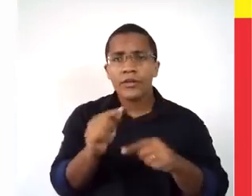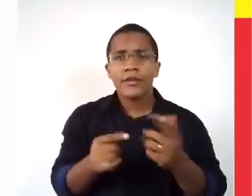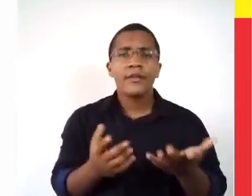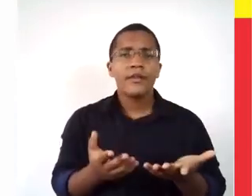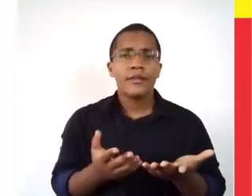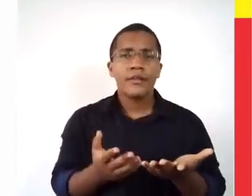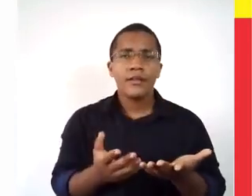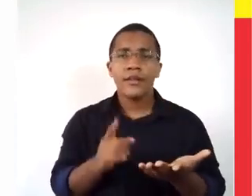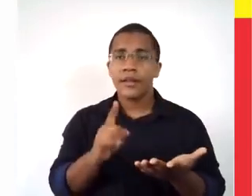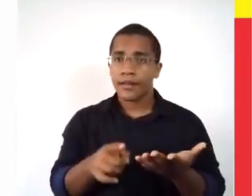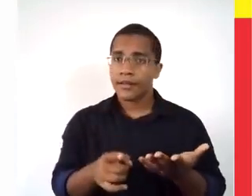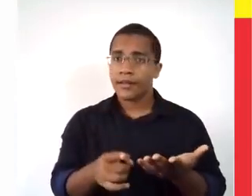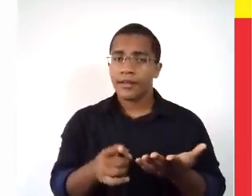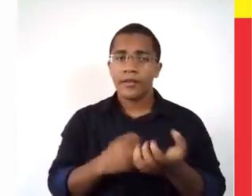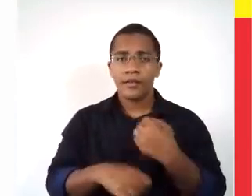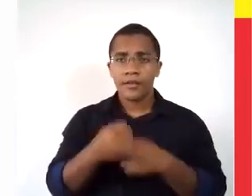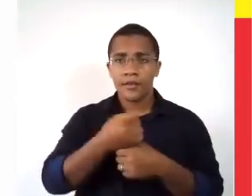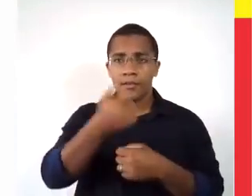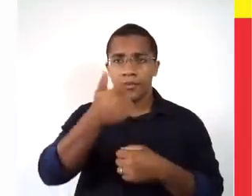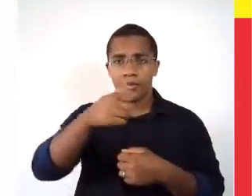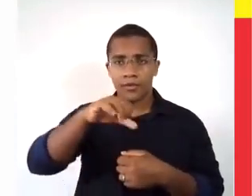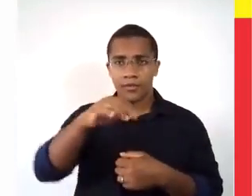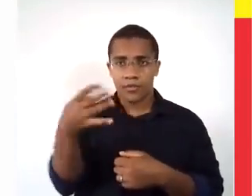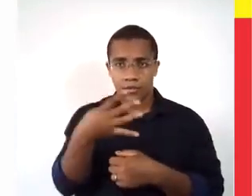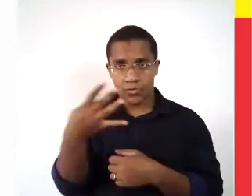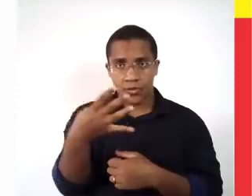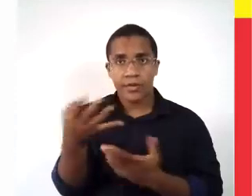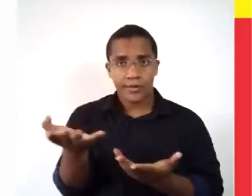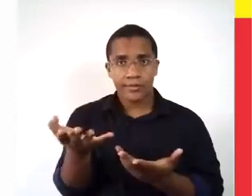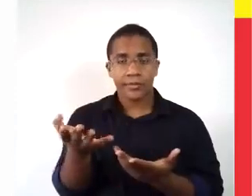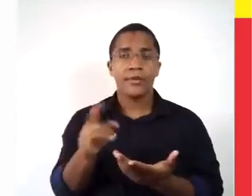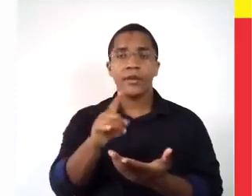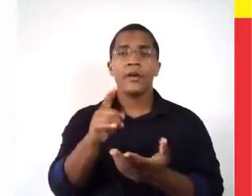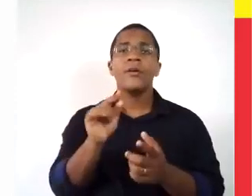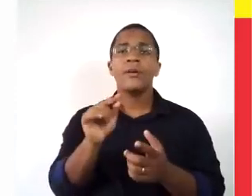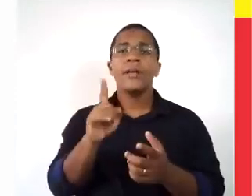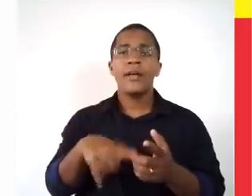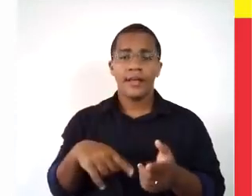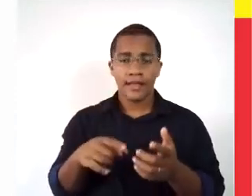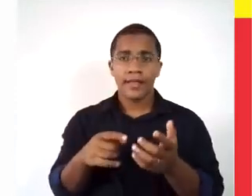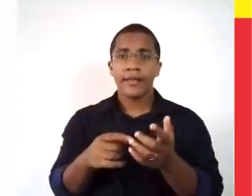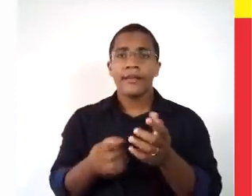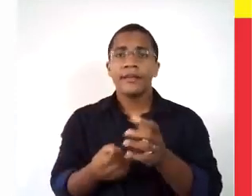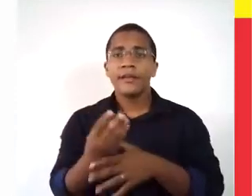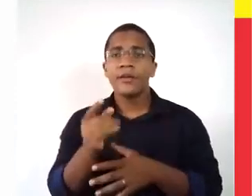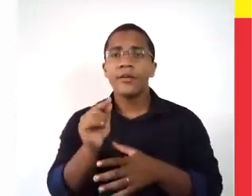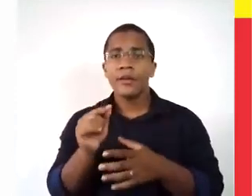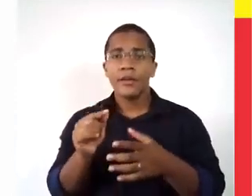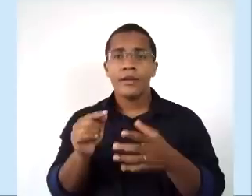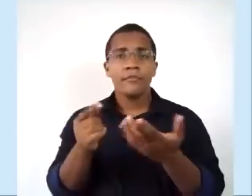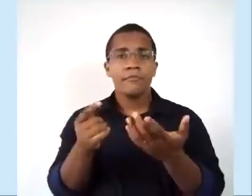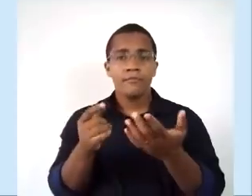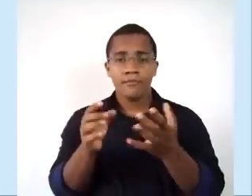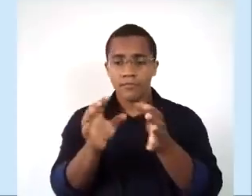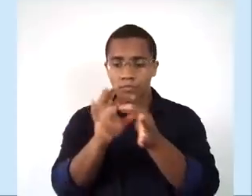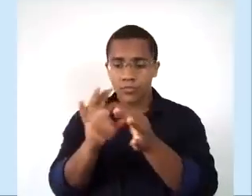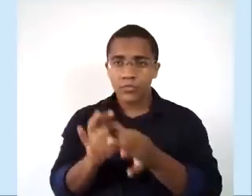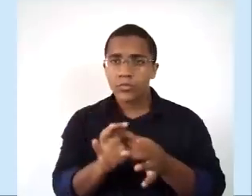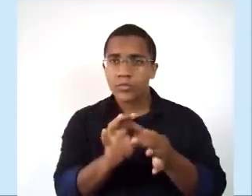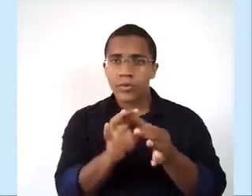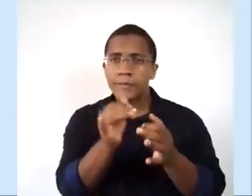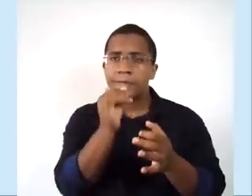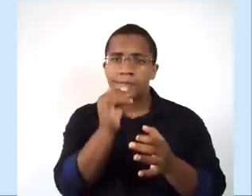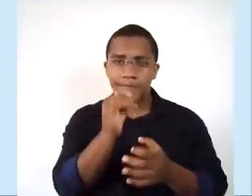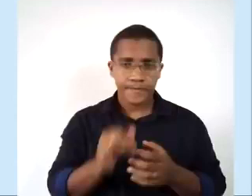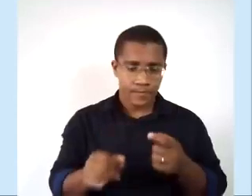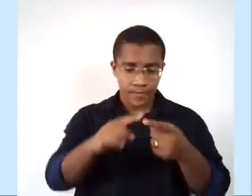e ele propunha que existisse uma zona de livre comércio entre Bélgica, Holanda e Luxemburgo. Então, como é que aconteceu?